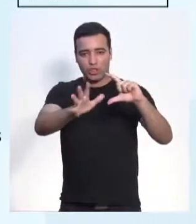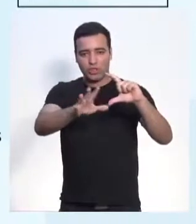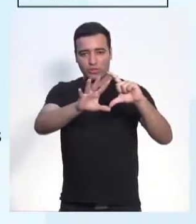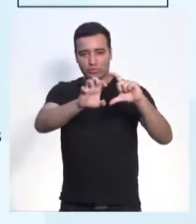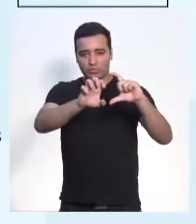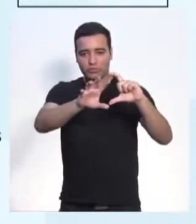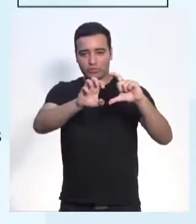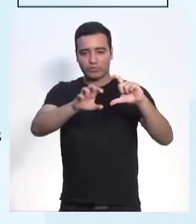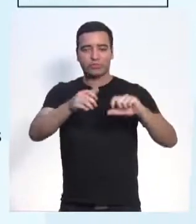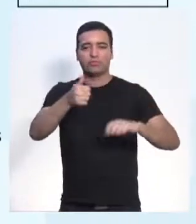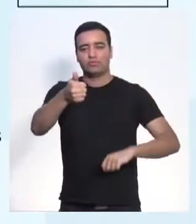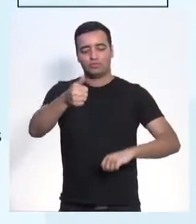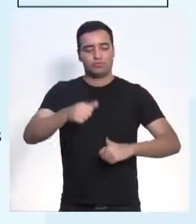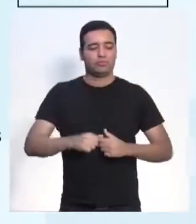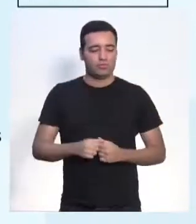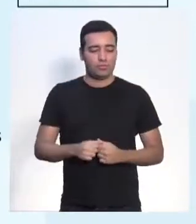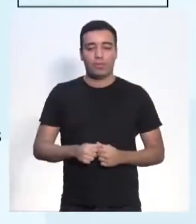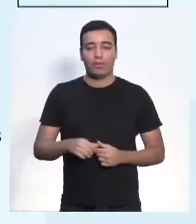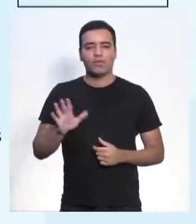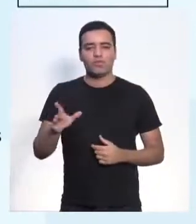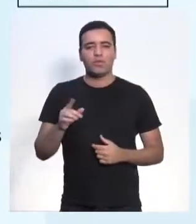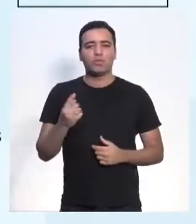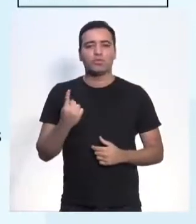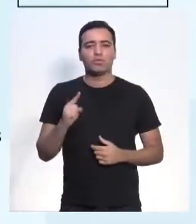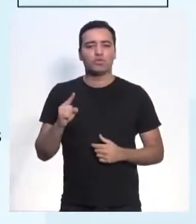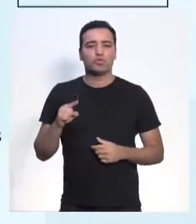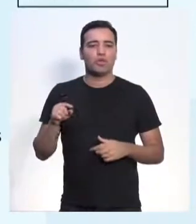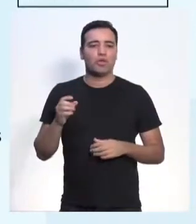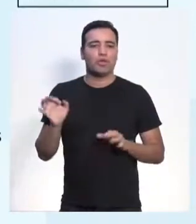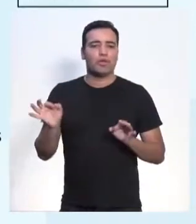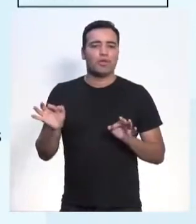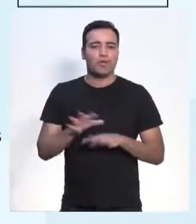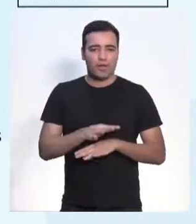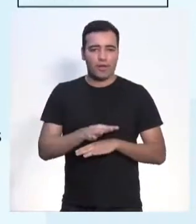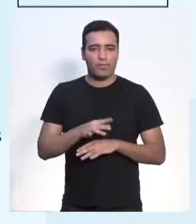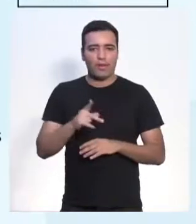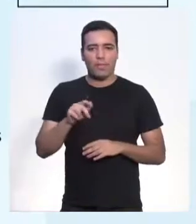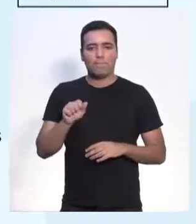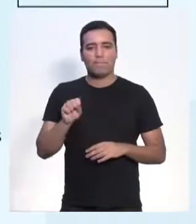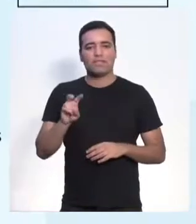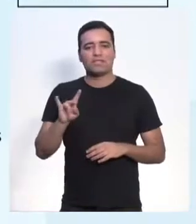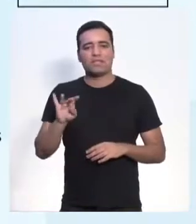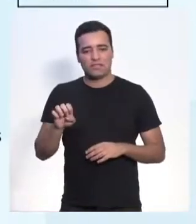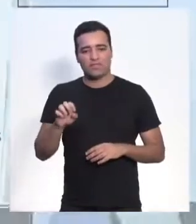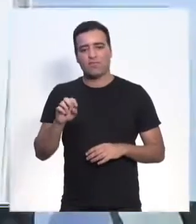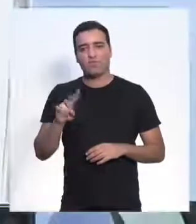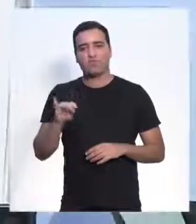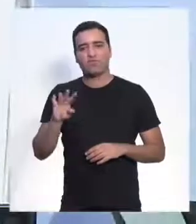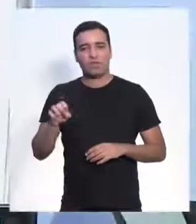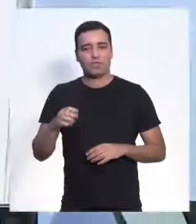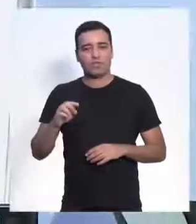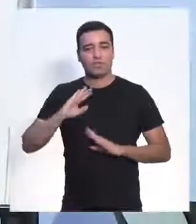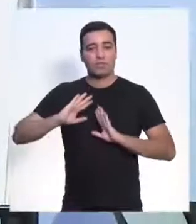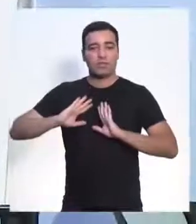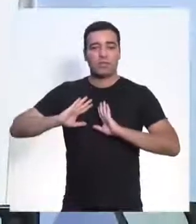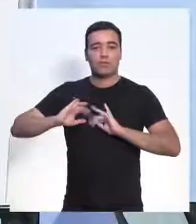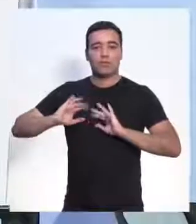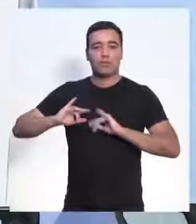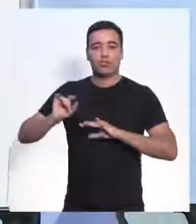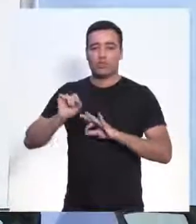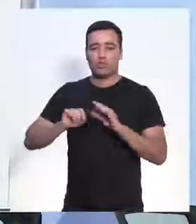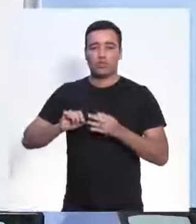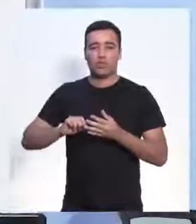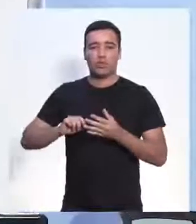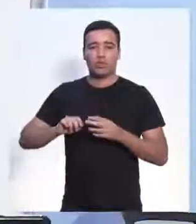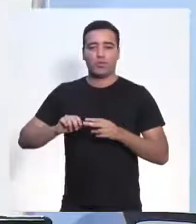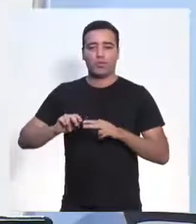tá? Ok. Vamos lá, então, só para terminar aqui a parte de Passive Voice que o pessoal pediu para mim, para que eu fizesse uma revisão para